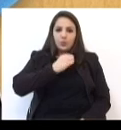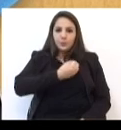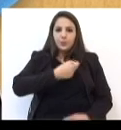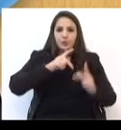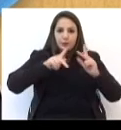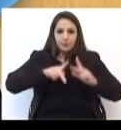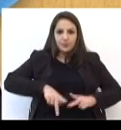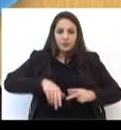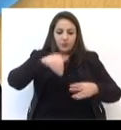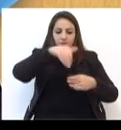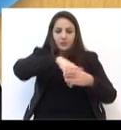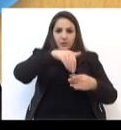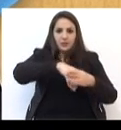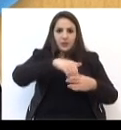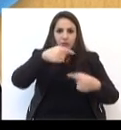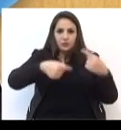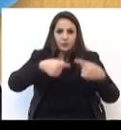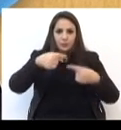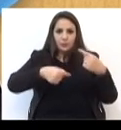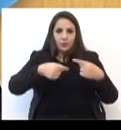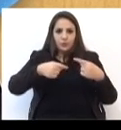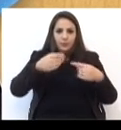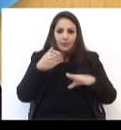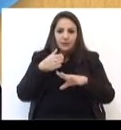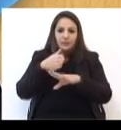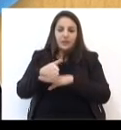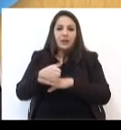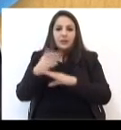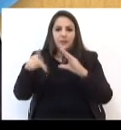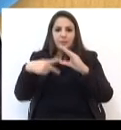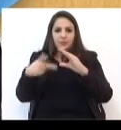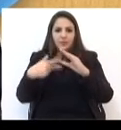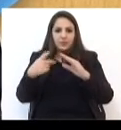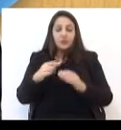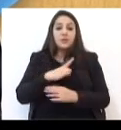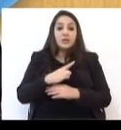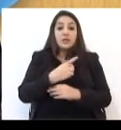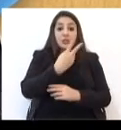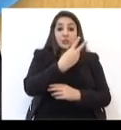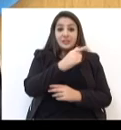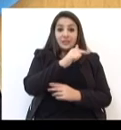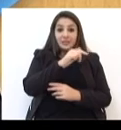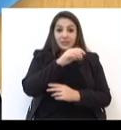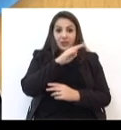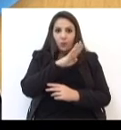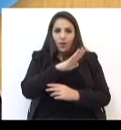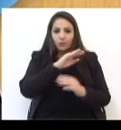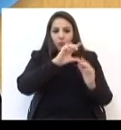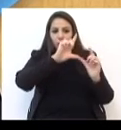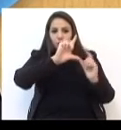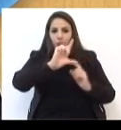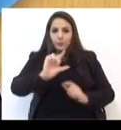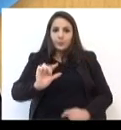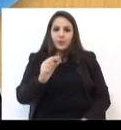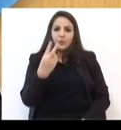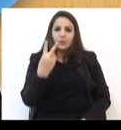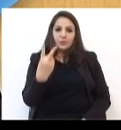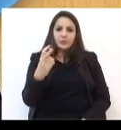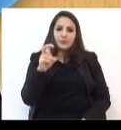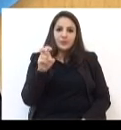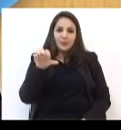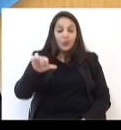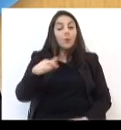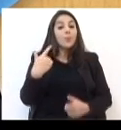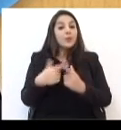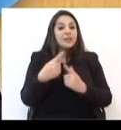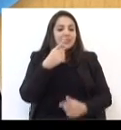de candidatos que disputam uma vaga no Legislativo caiu de 274 para 259.